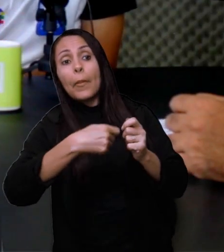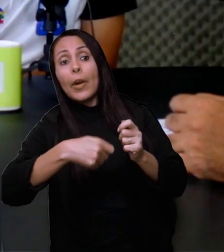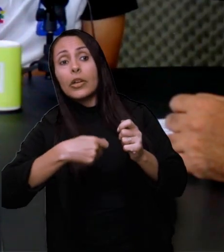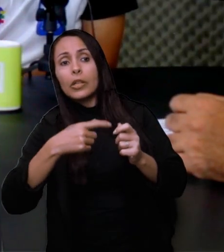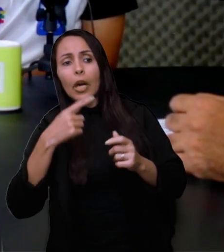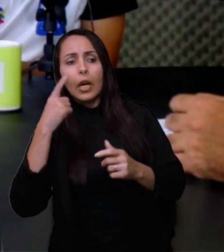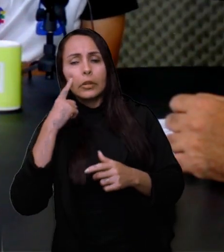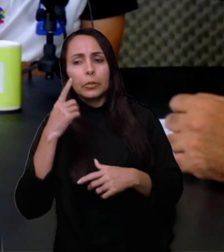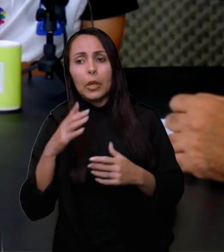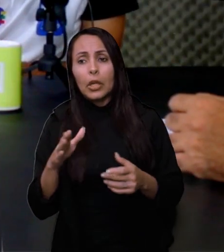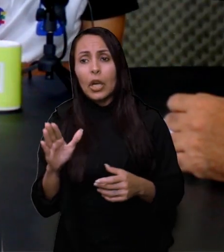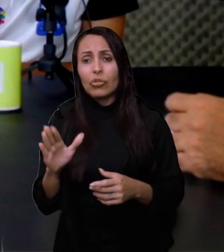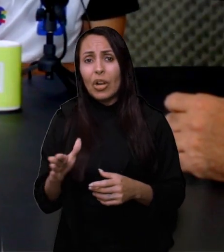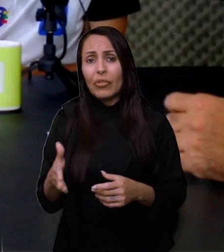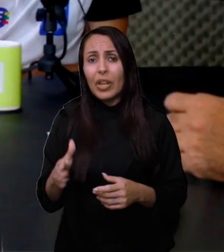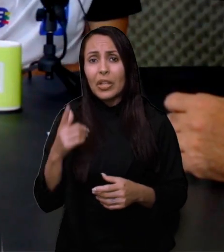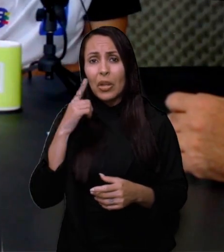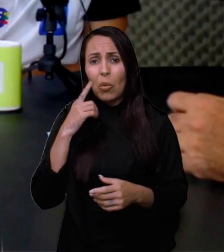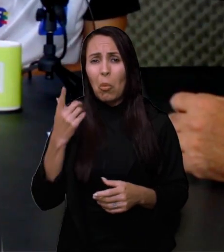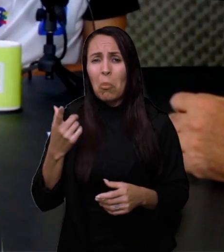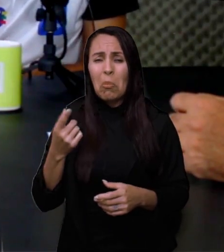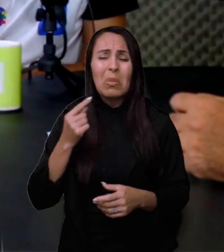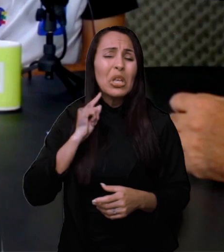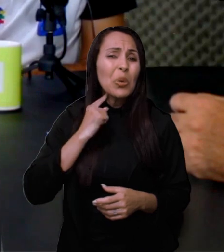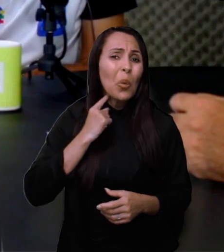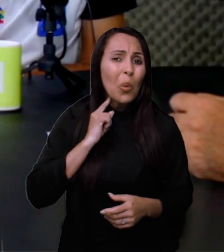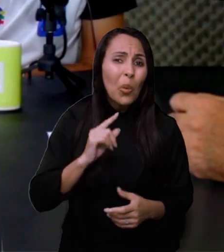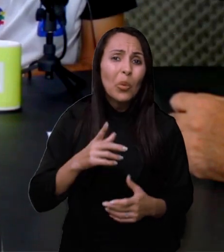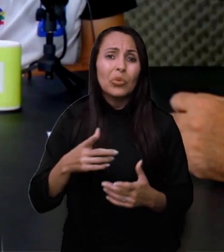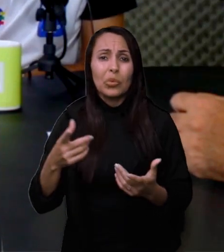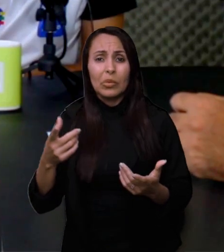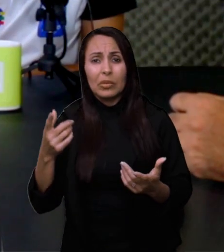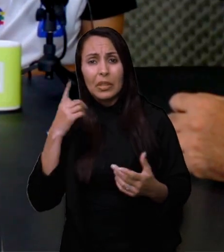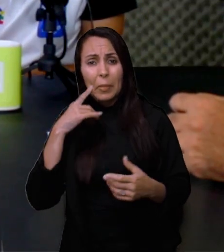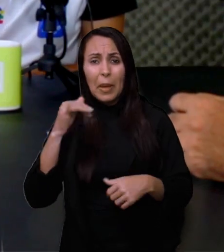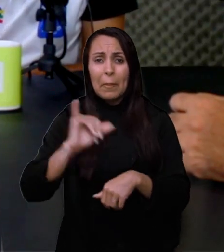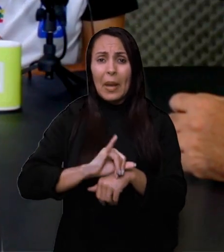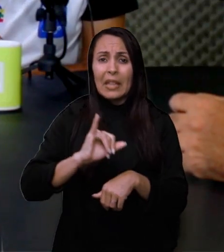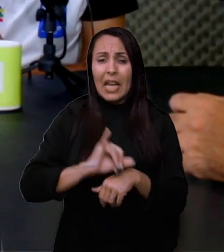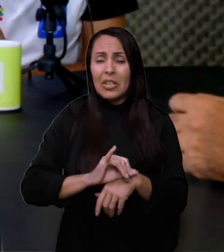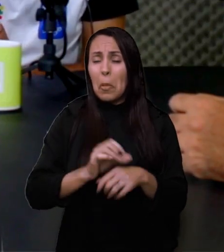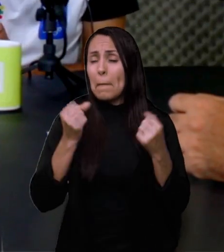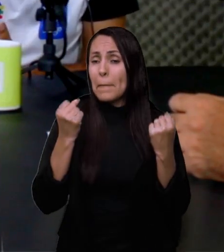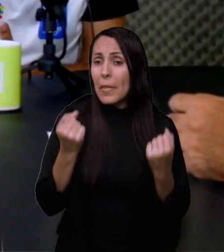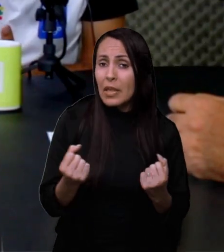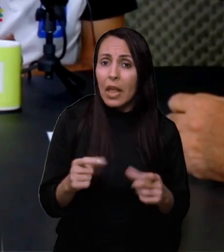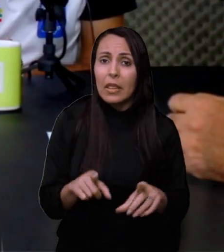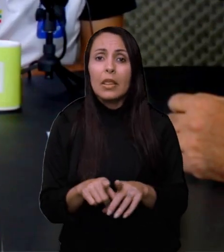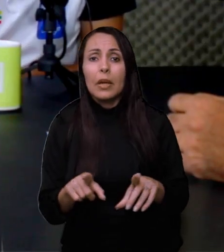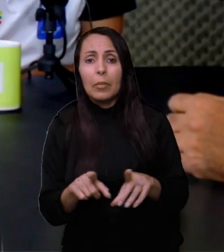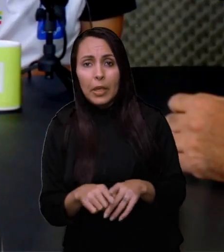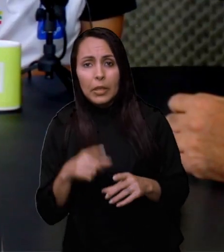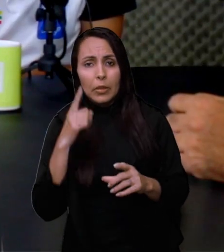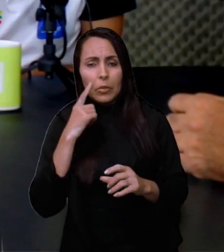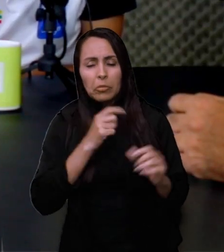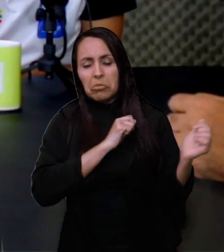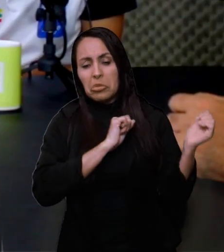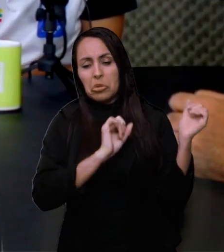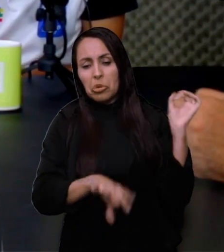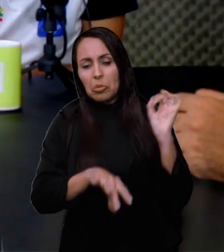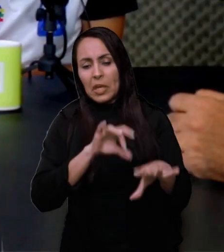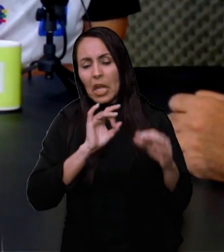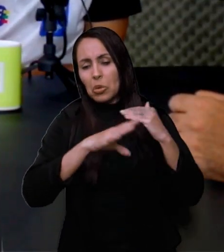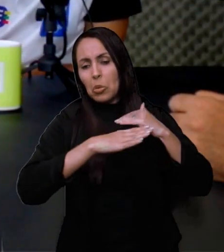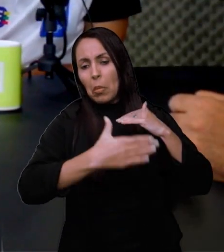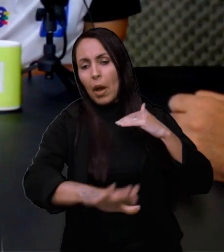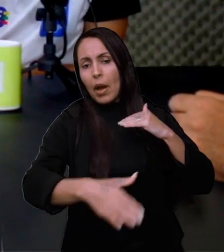que o bicho já vem todo contaminado. Além de plástico, tem metais pesados que são despejados Sim, sim. as toneladas no oceano. Uhum.